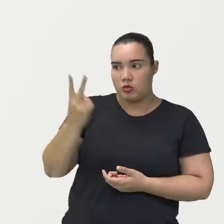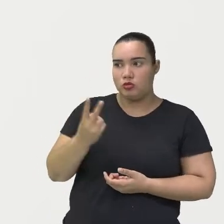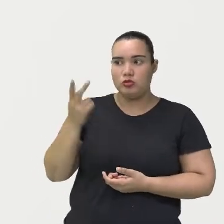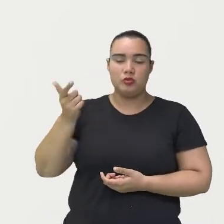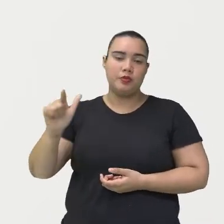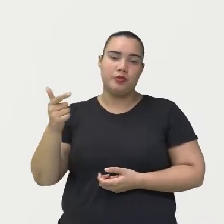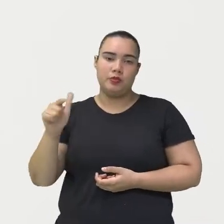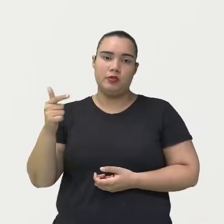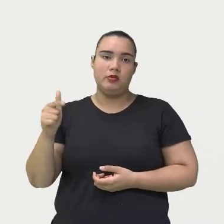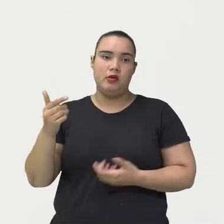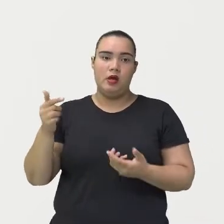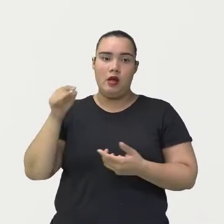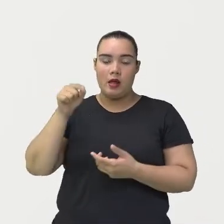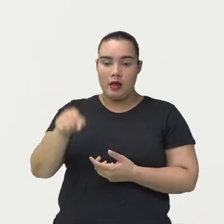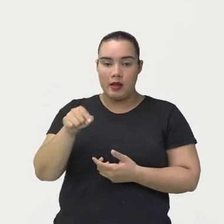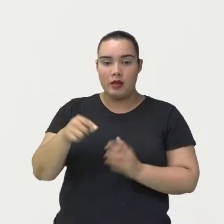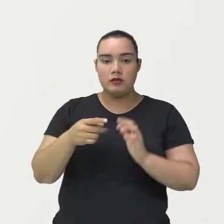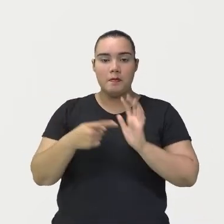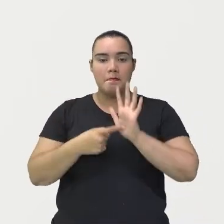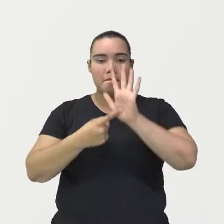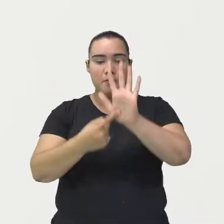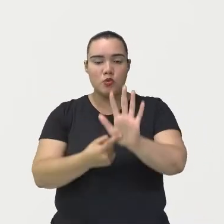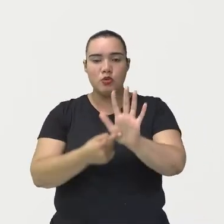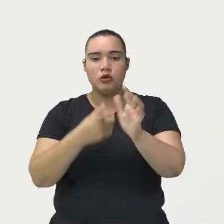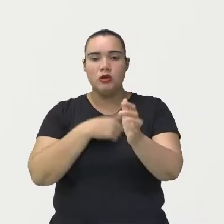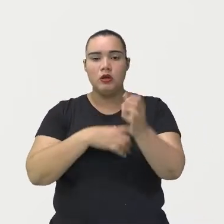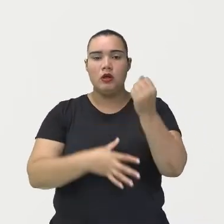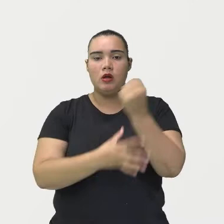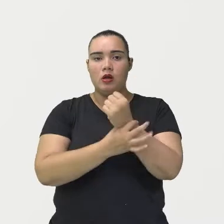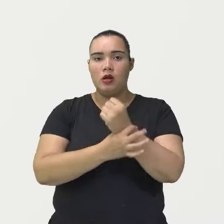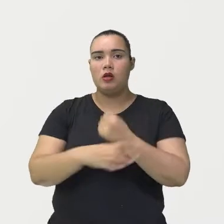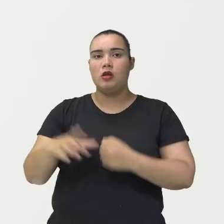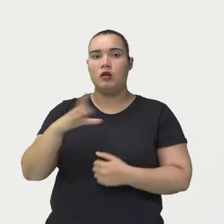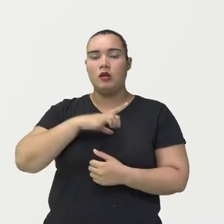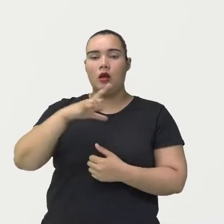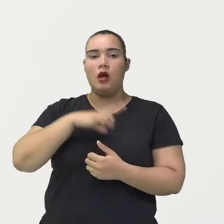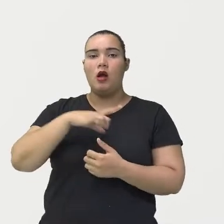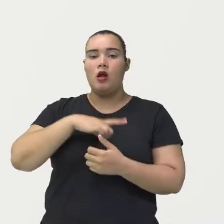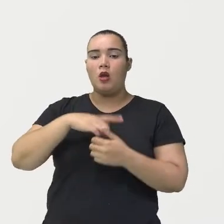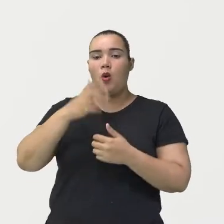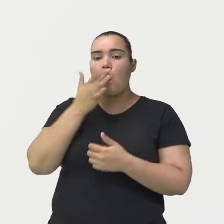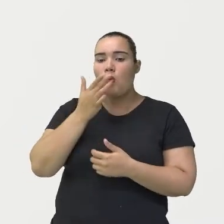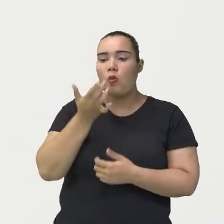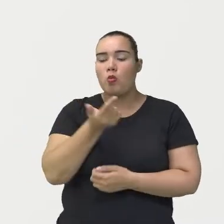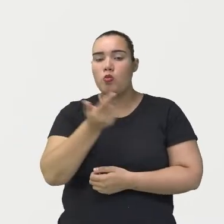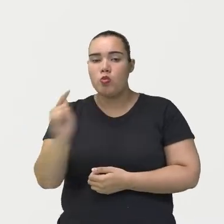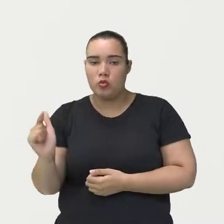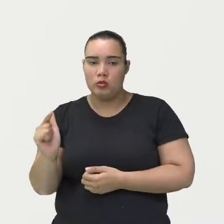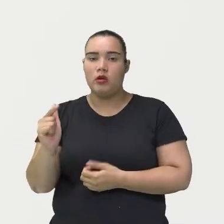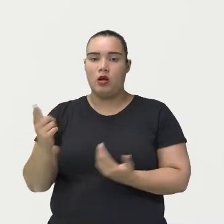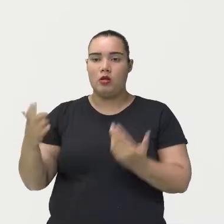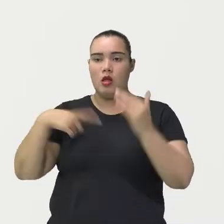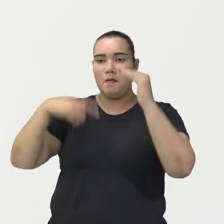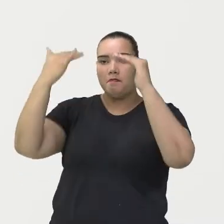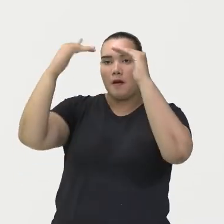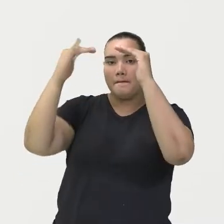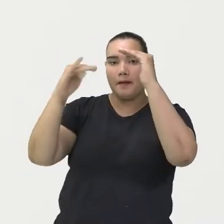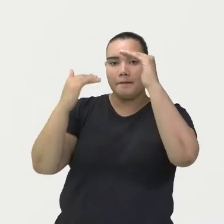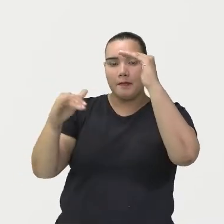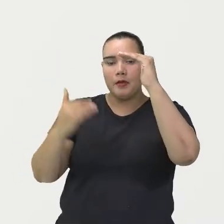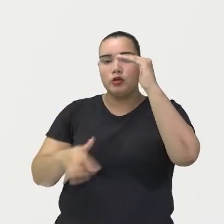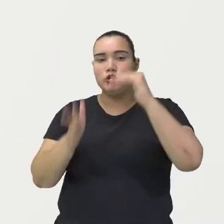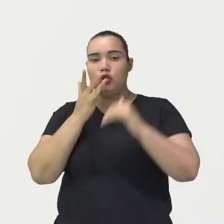Essa herança poligênica garante esses intervalos aqui, essas